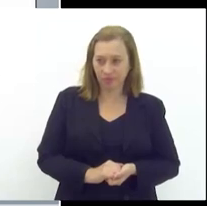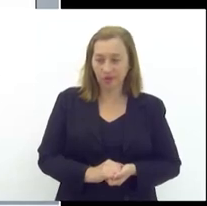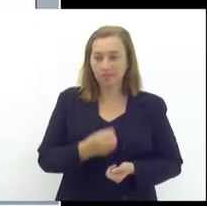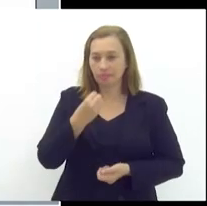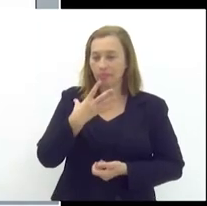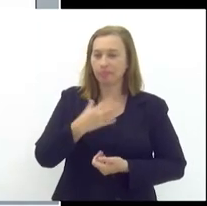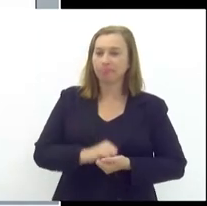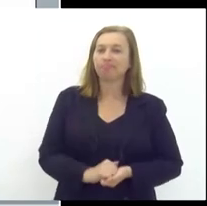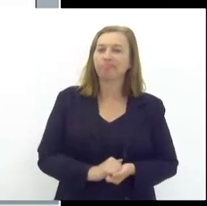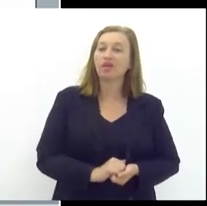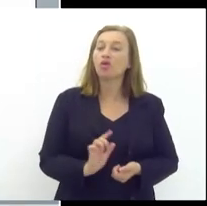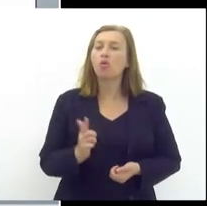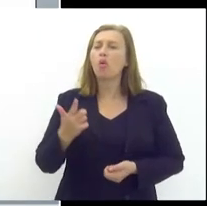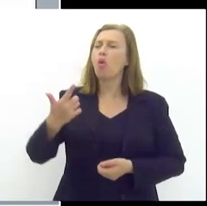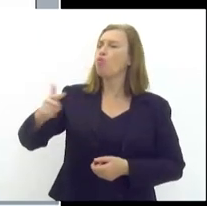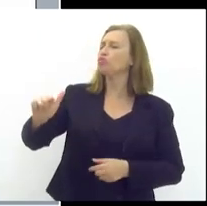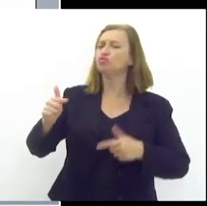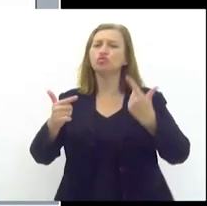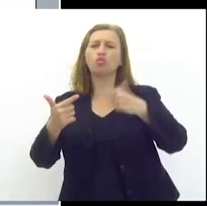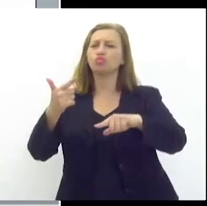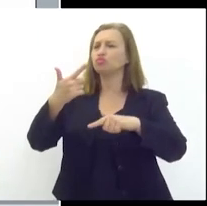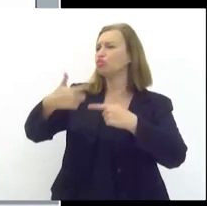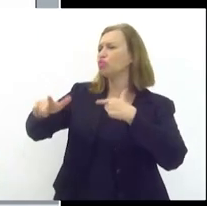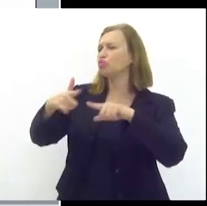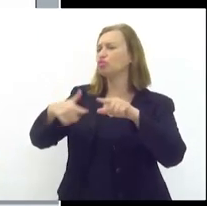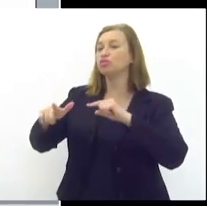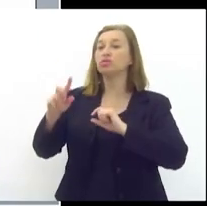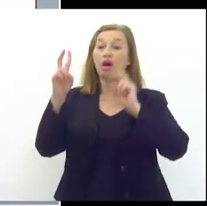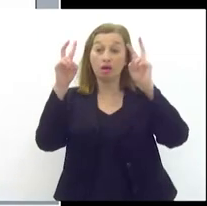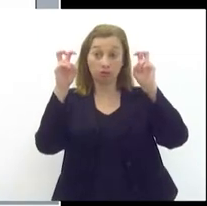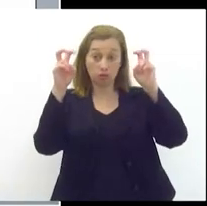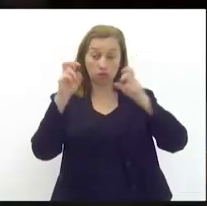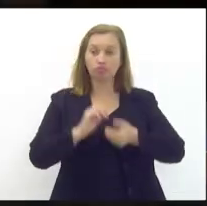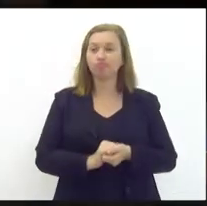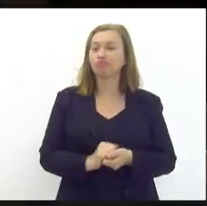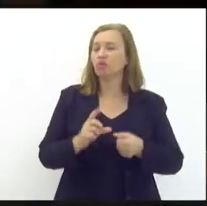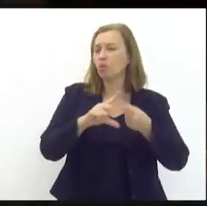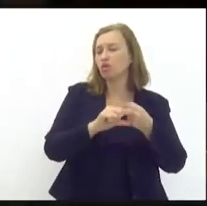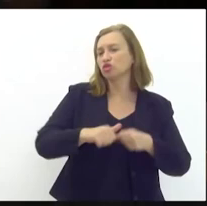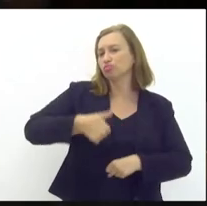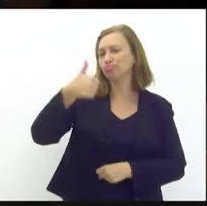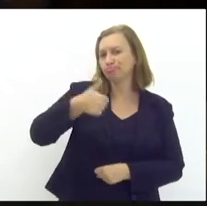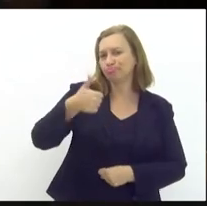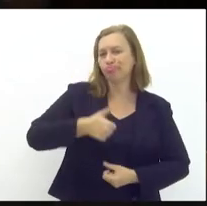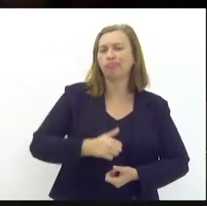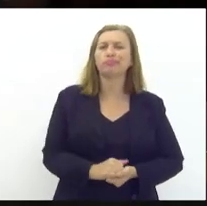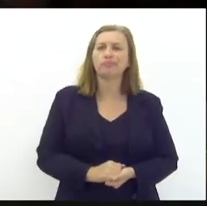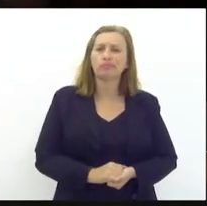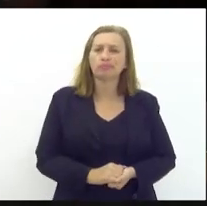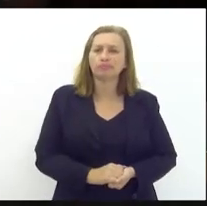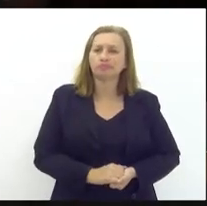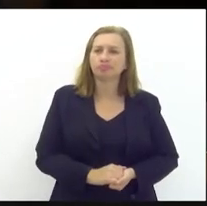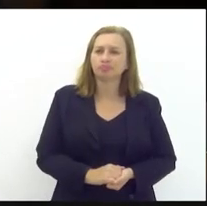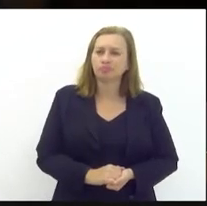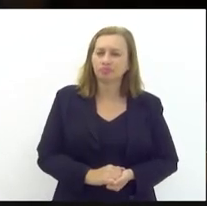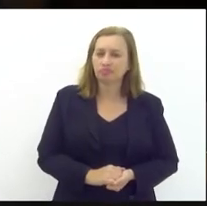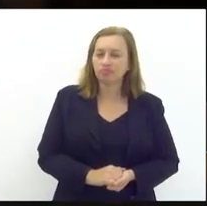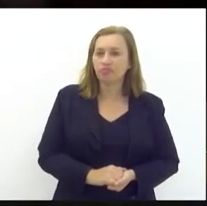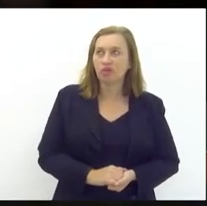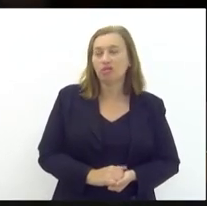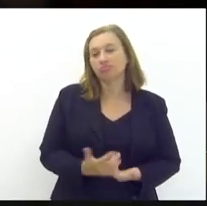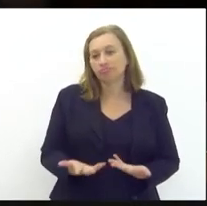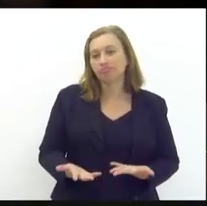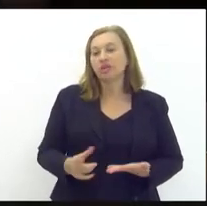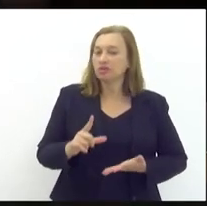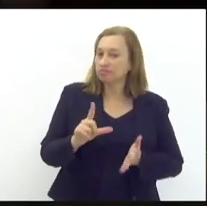bom aí vem outras questões no artigo primeiro porque tem